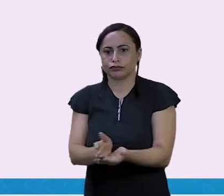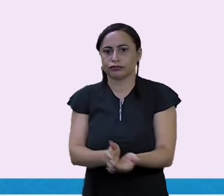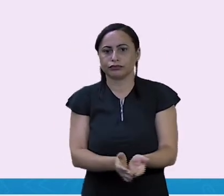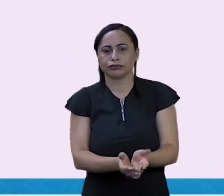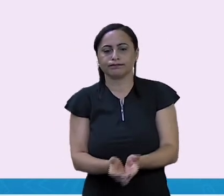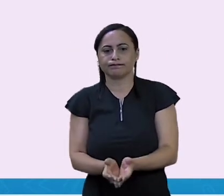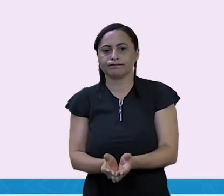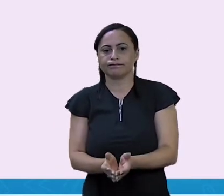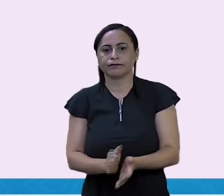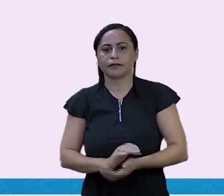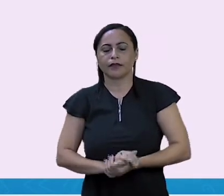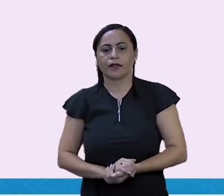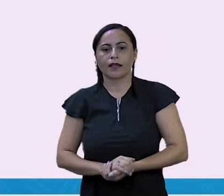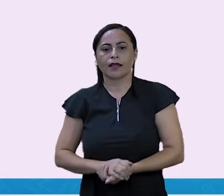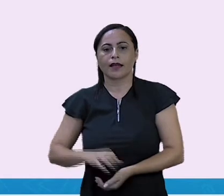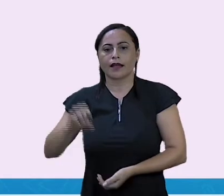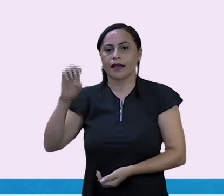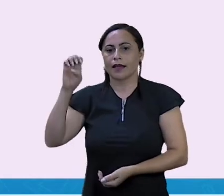emergiu